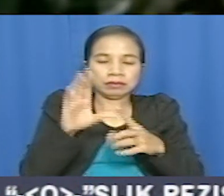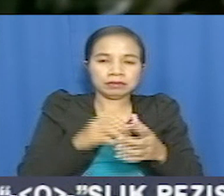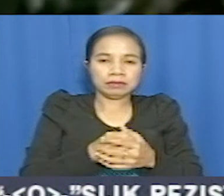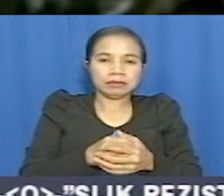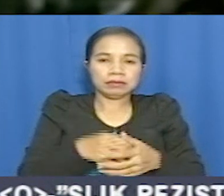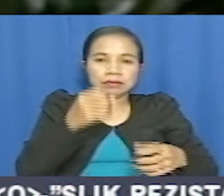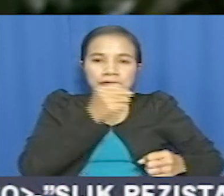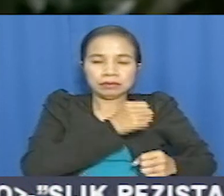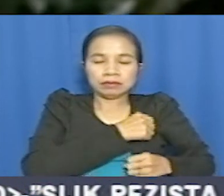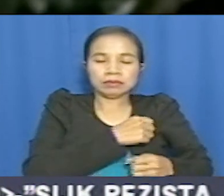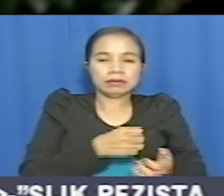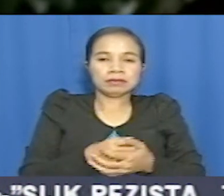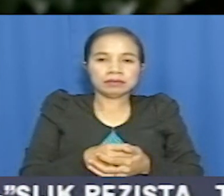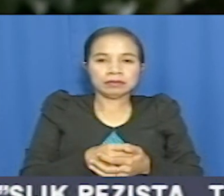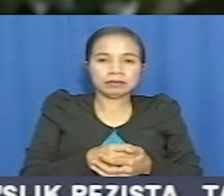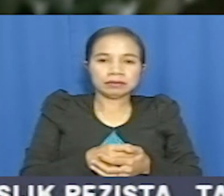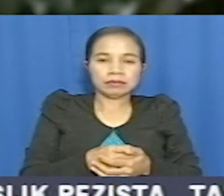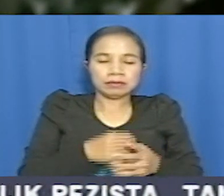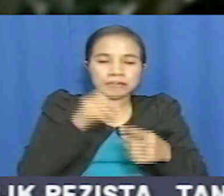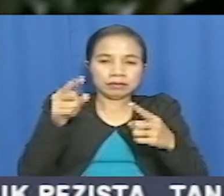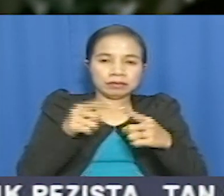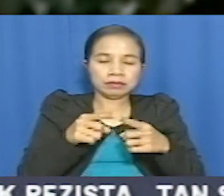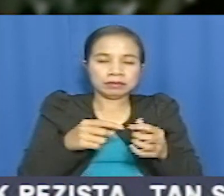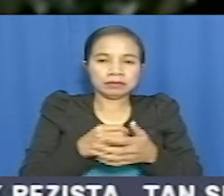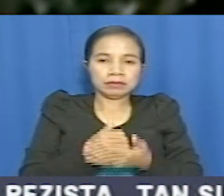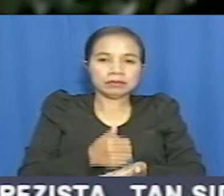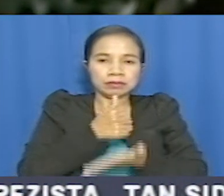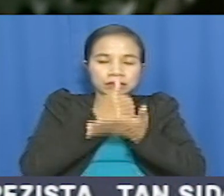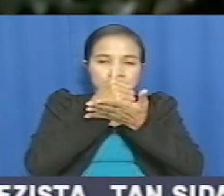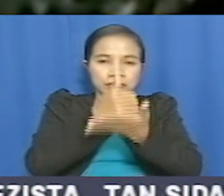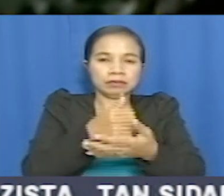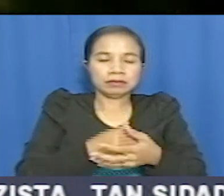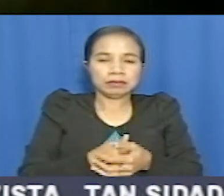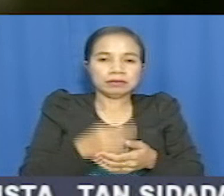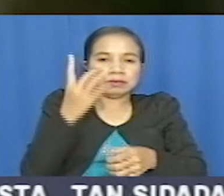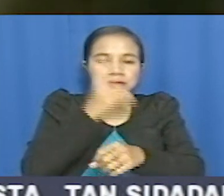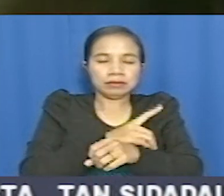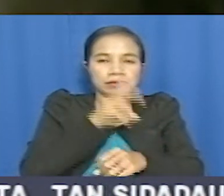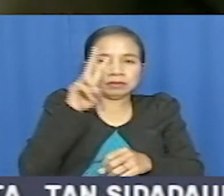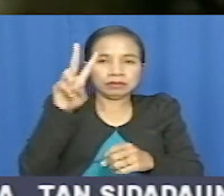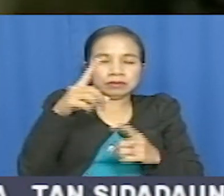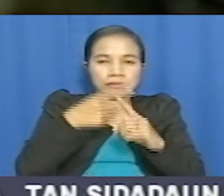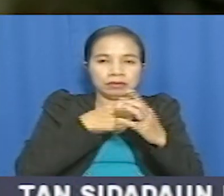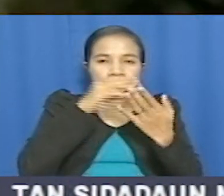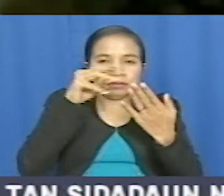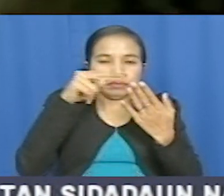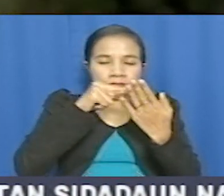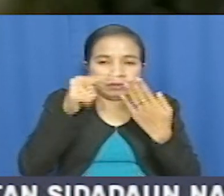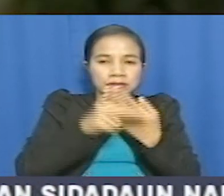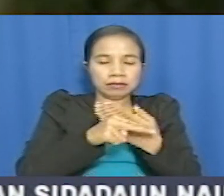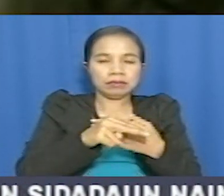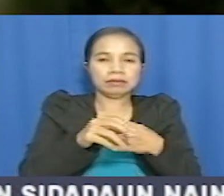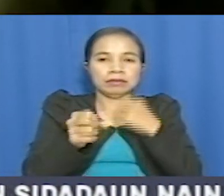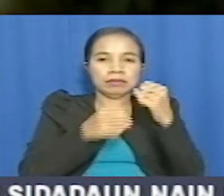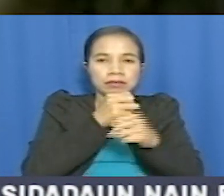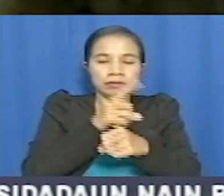ba forsa intervensaun no wengira base apoio rahung iha loron ro fulang novembro. Tinan riunda tu